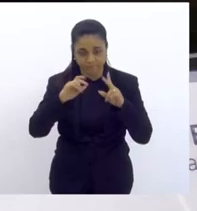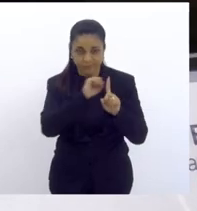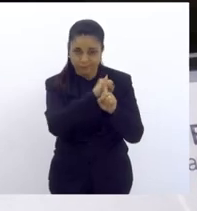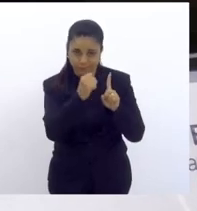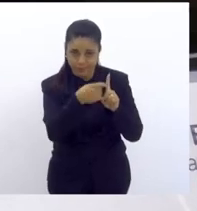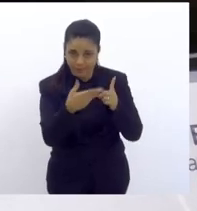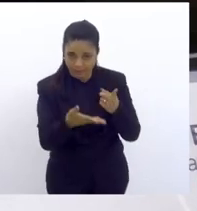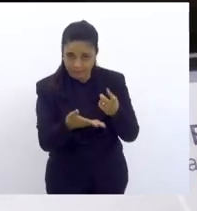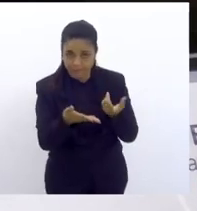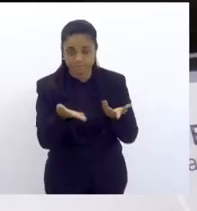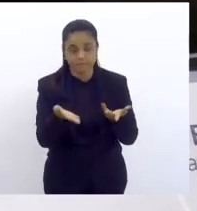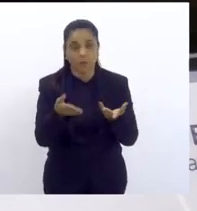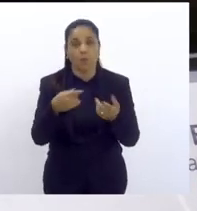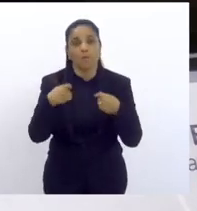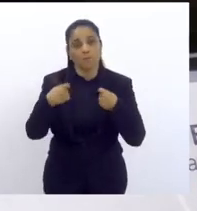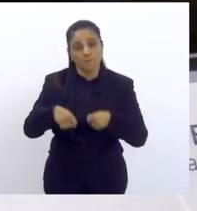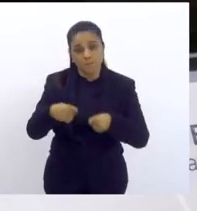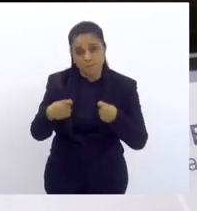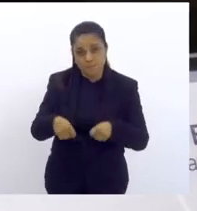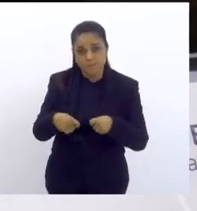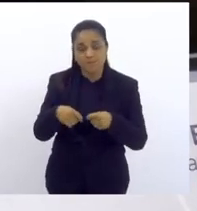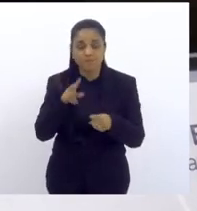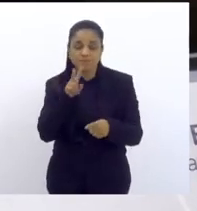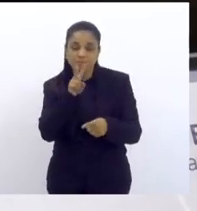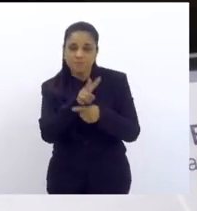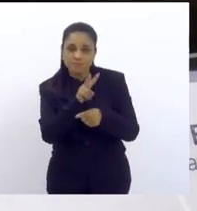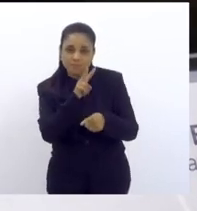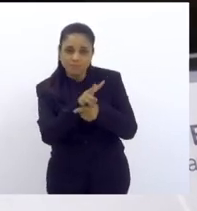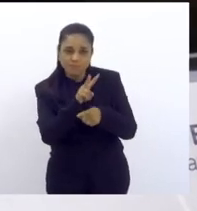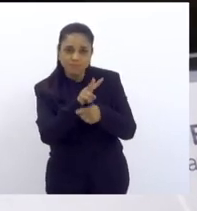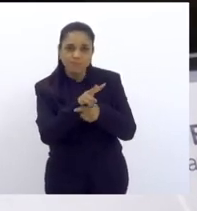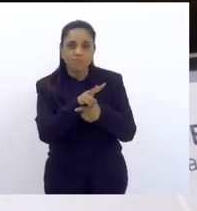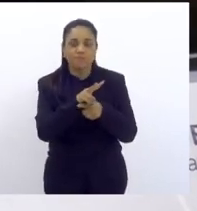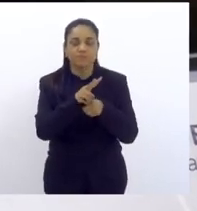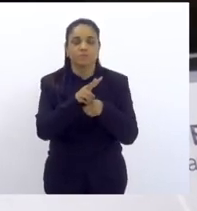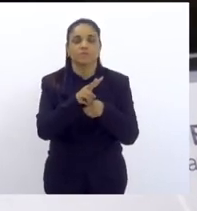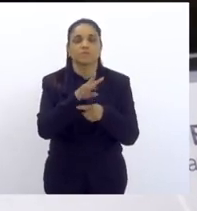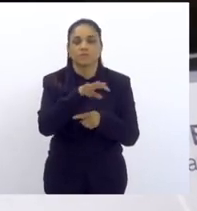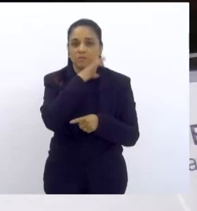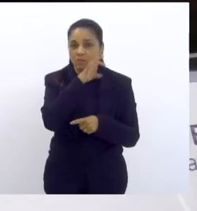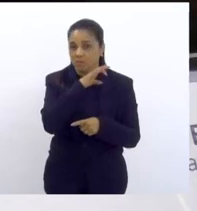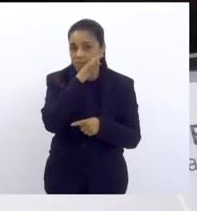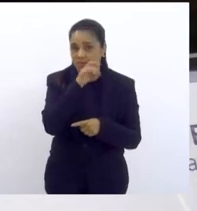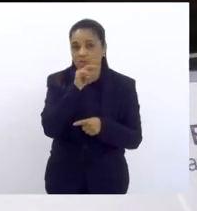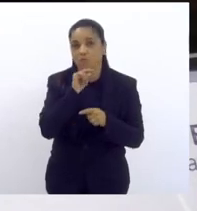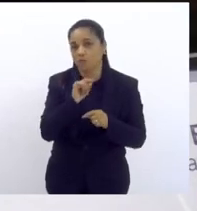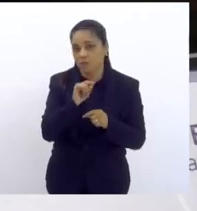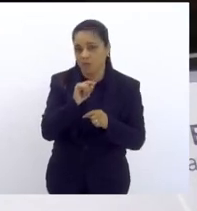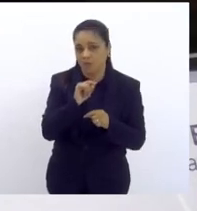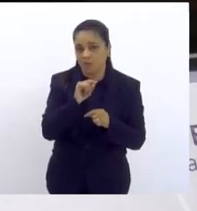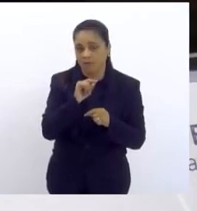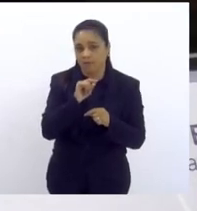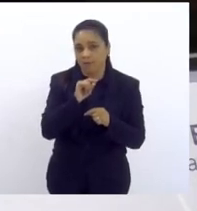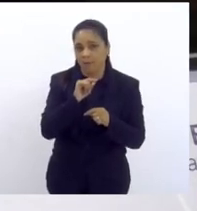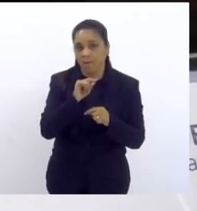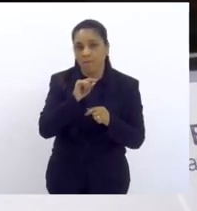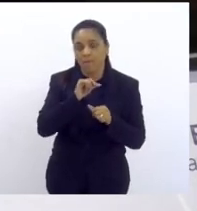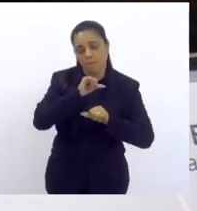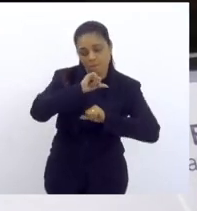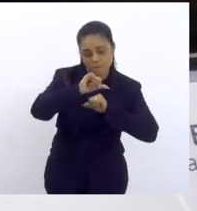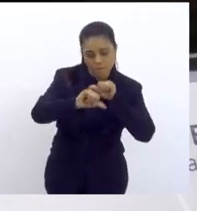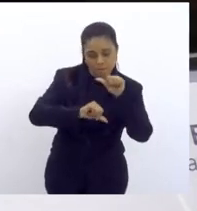que possamos efetivamente proteger os animais na humanos precisamos remodelar instituições